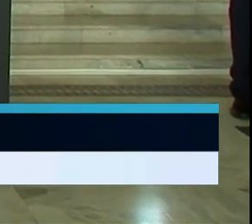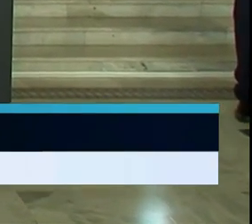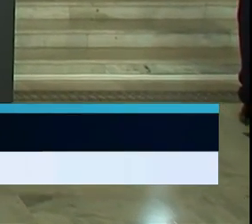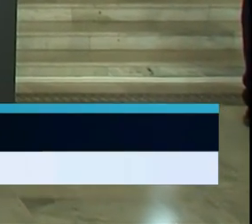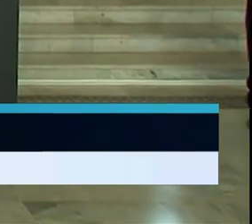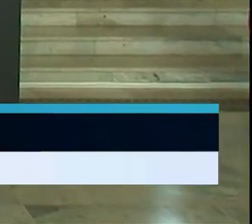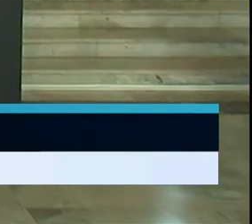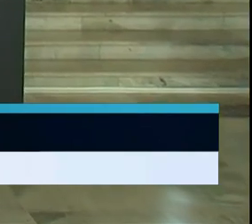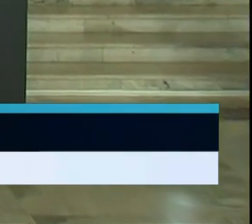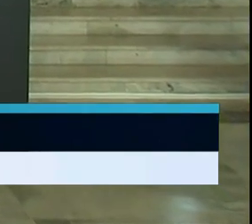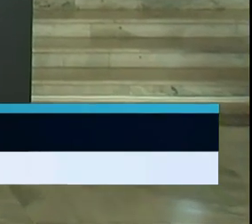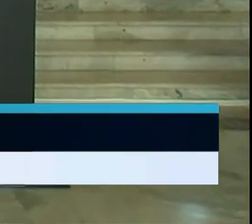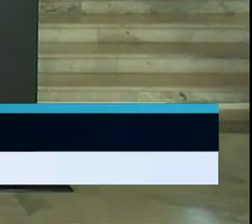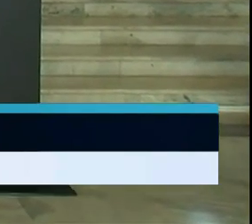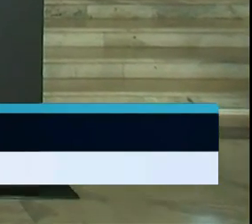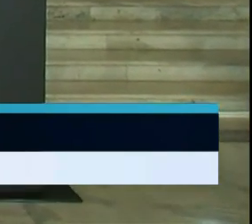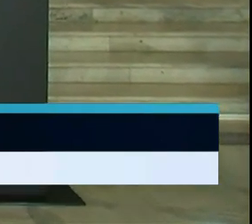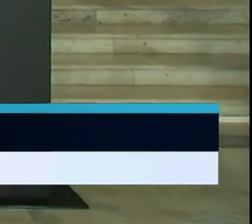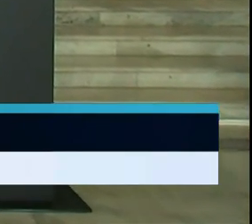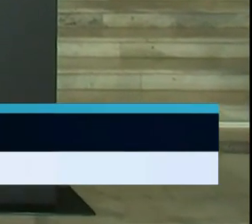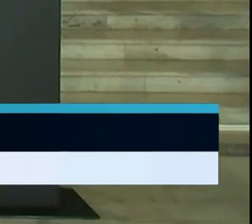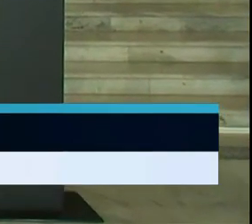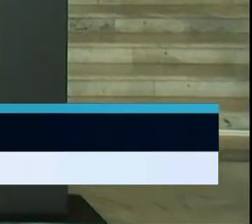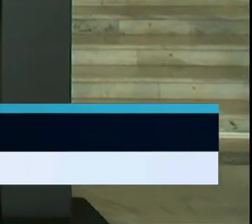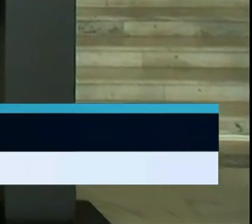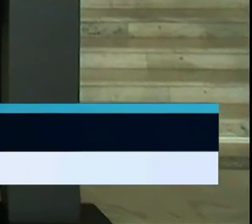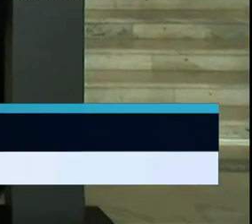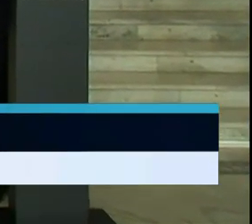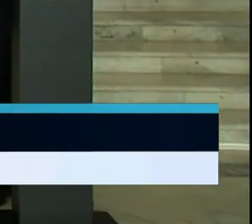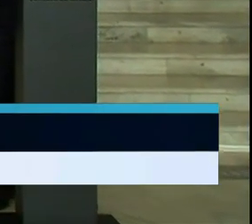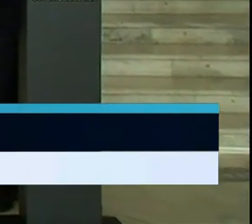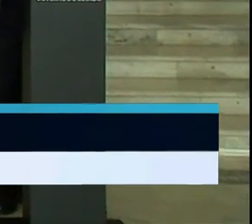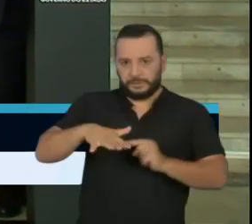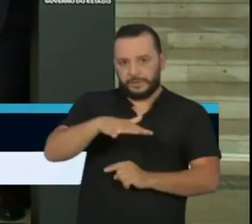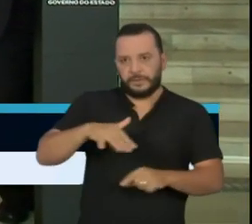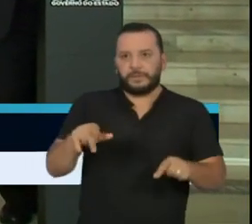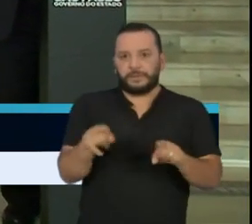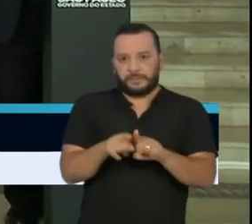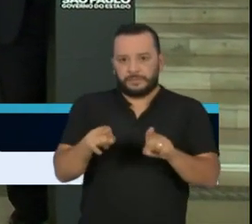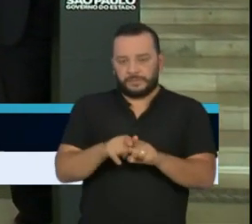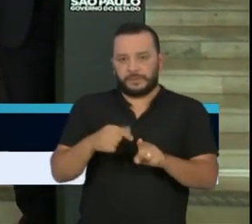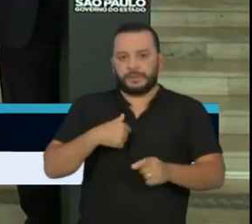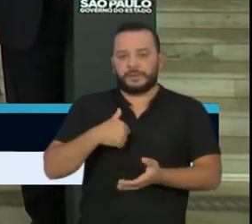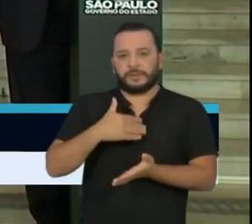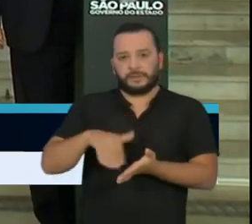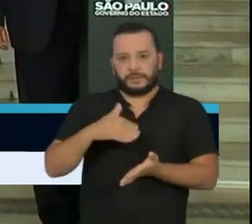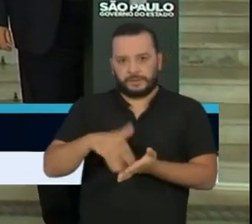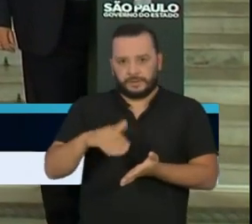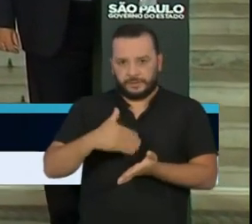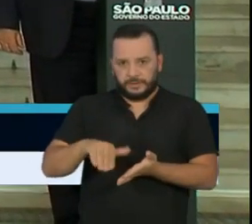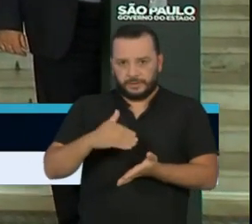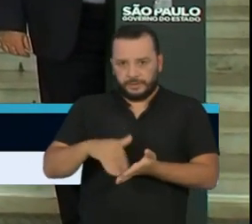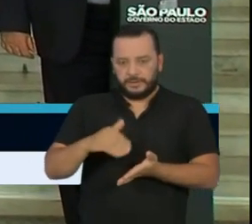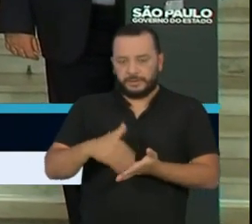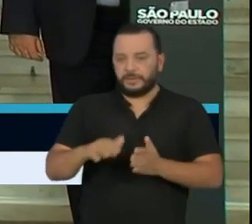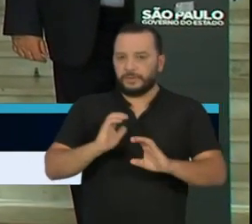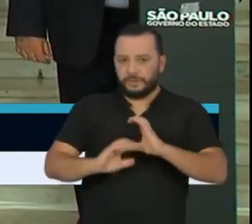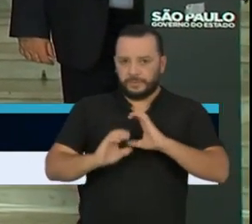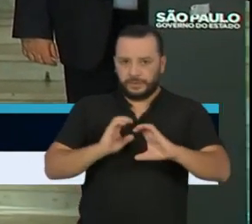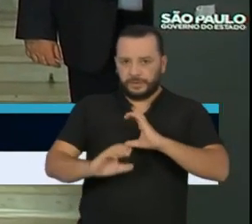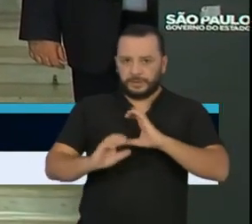secretário de Habitação, Célia Parni, secretário de Desenvolvimento Social e Kleber Mata, secretário de